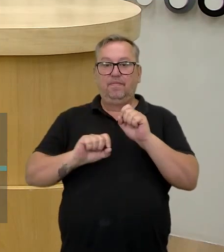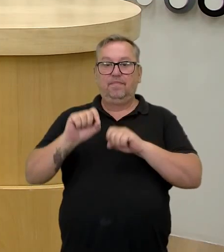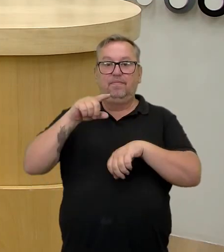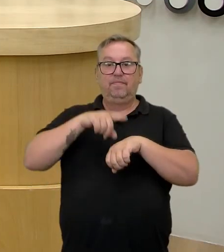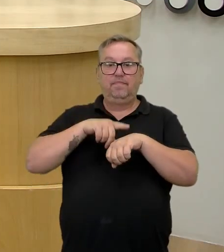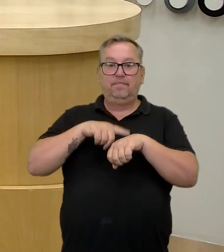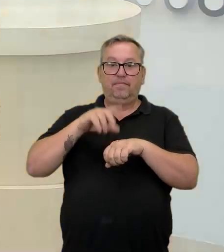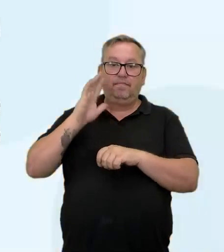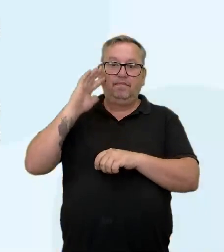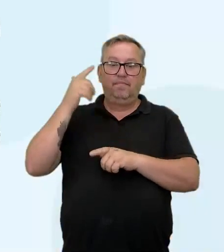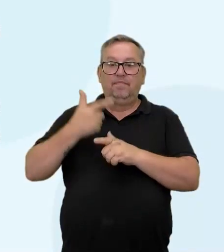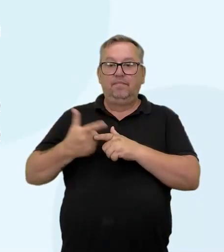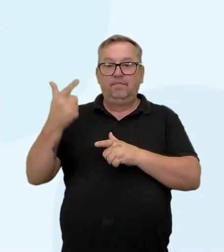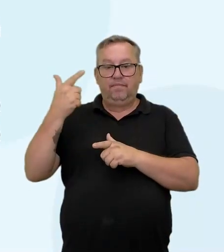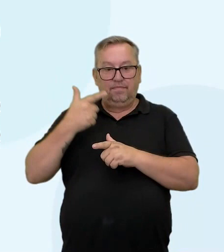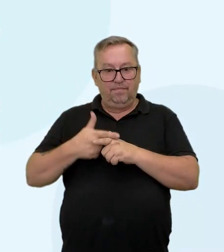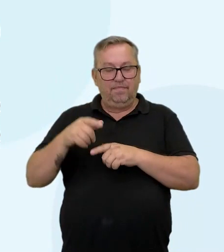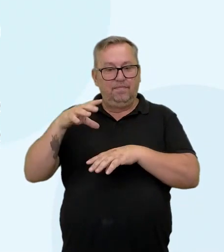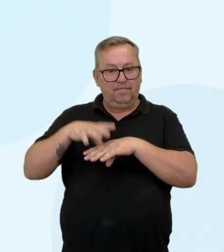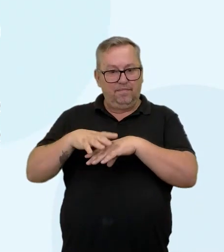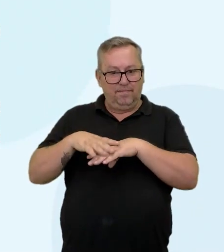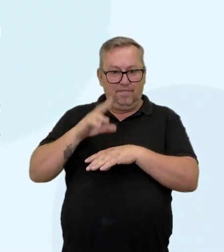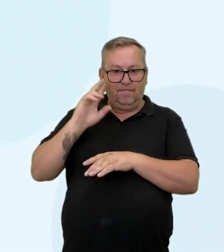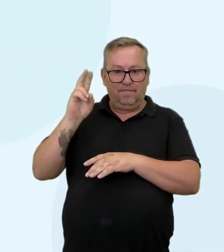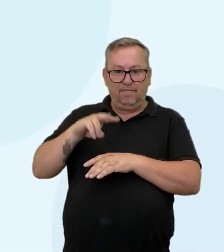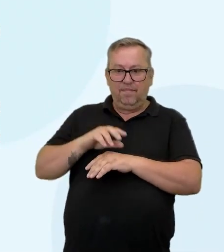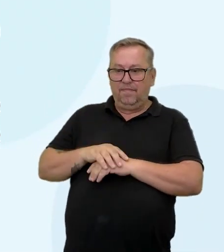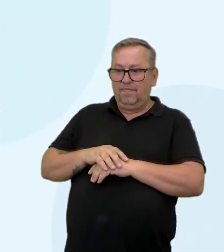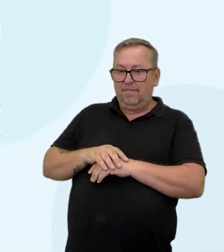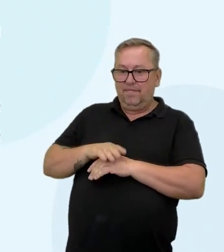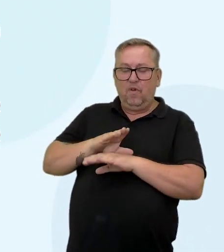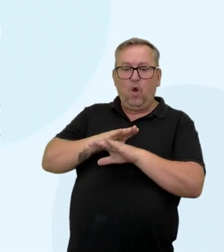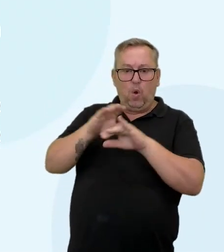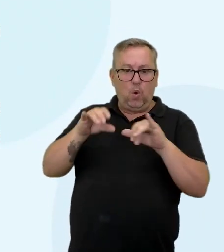você resolveu problemas de matemática? Vamos dar uma olhadinha? Quando foi ao